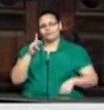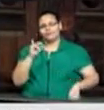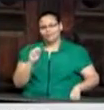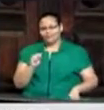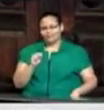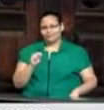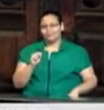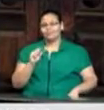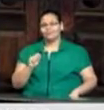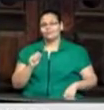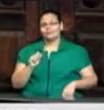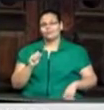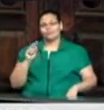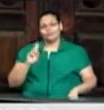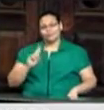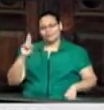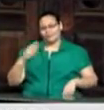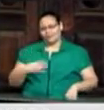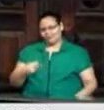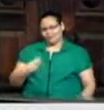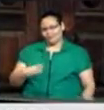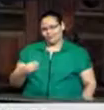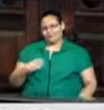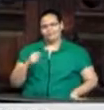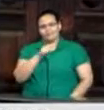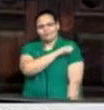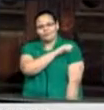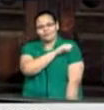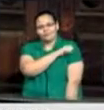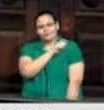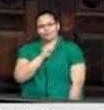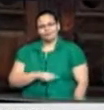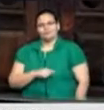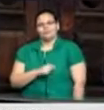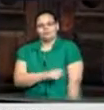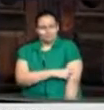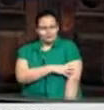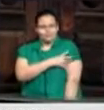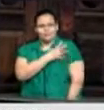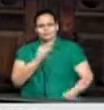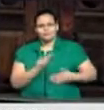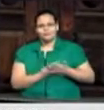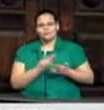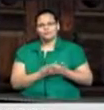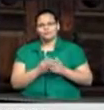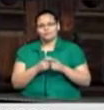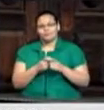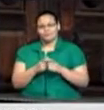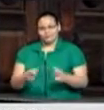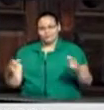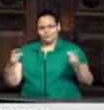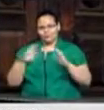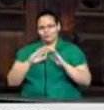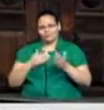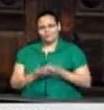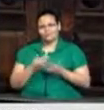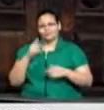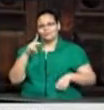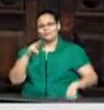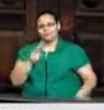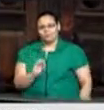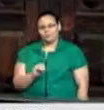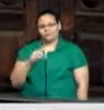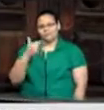pais, que representam seus filhos enquanto alunos do ensino fundamental, que são maioria no Colégio Pedro